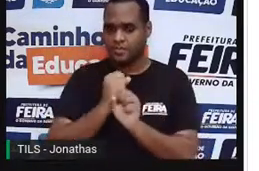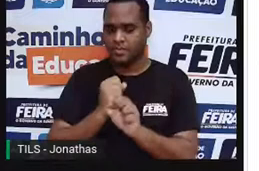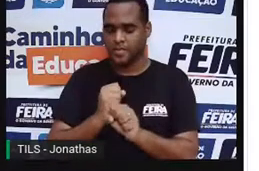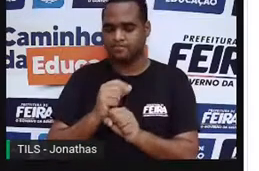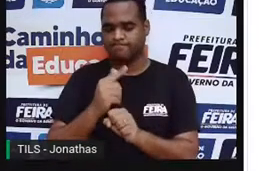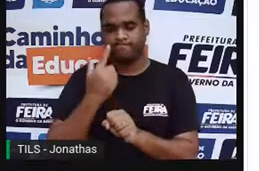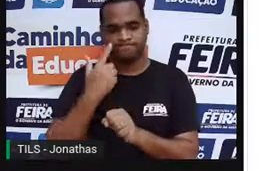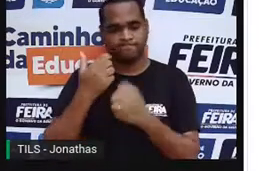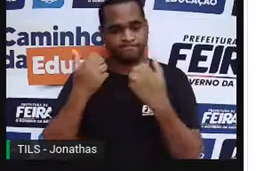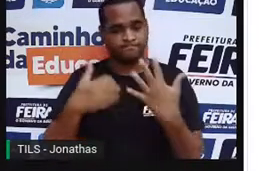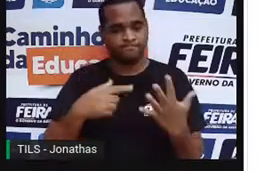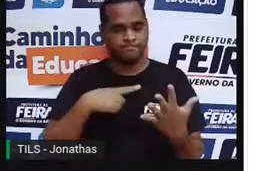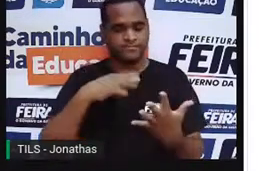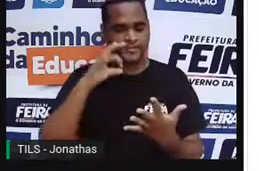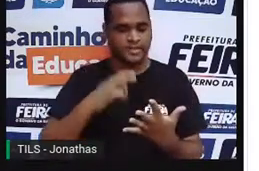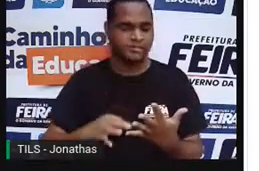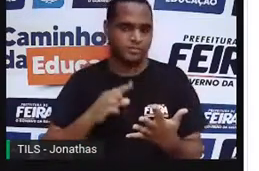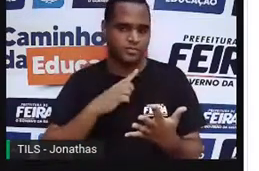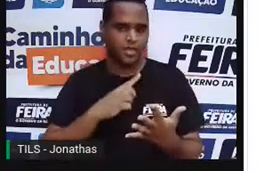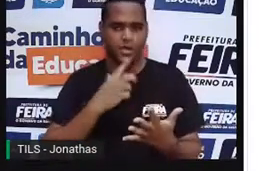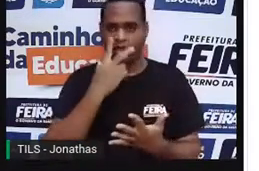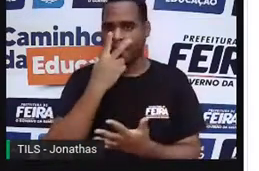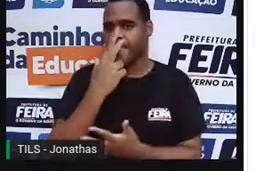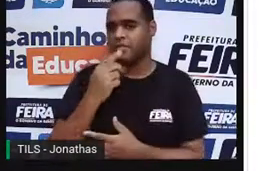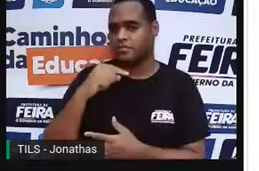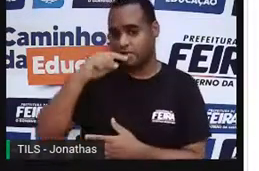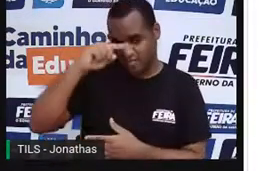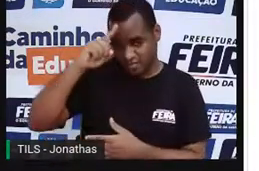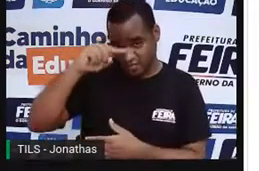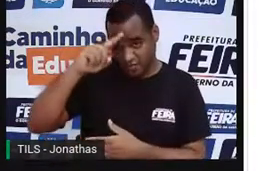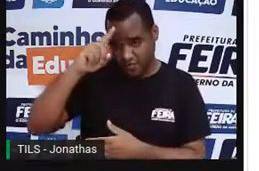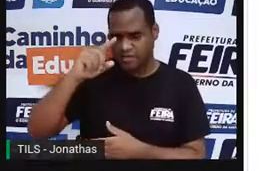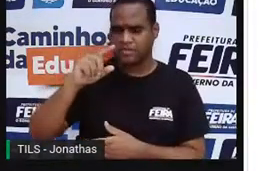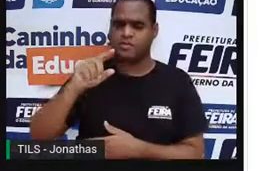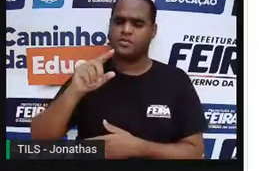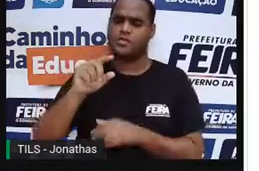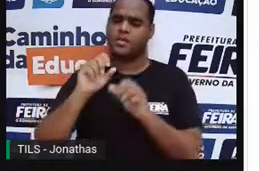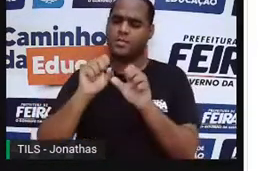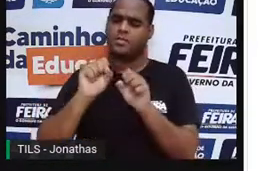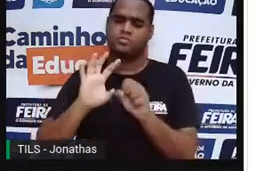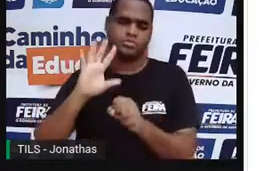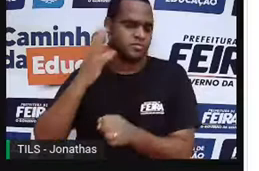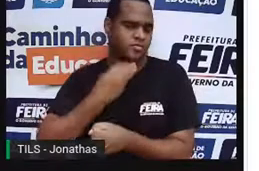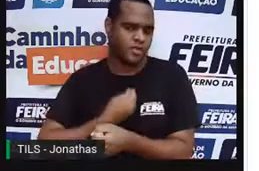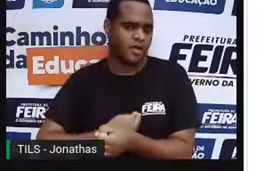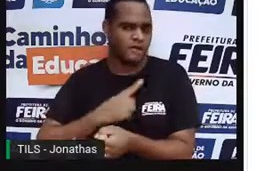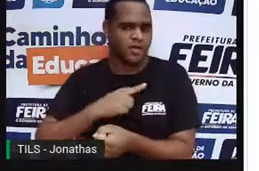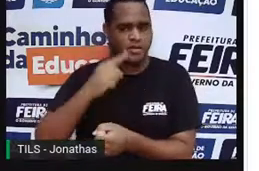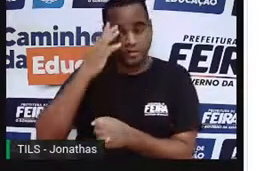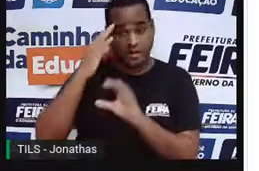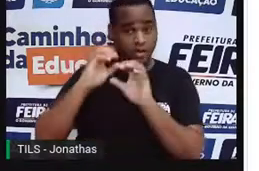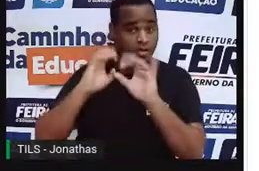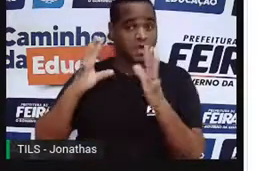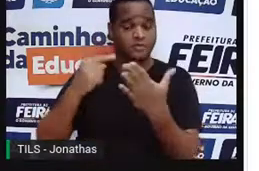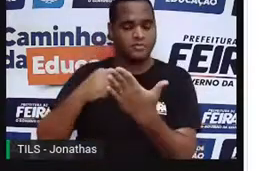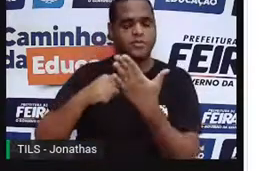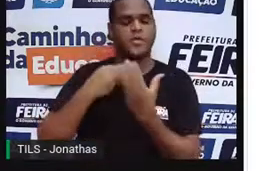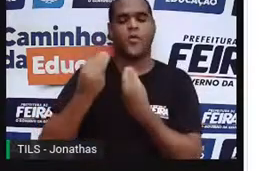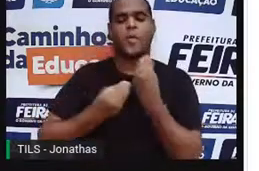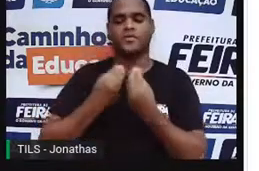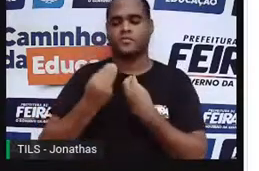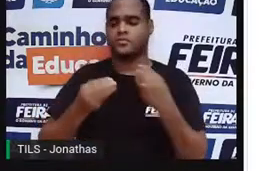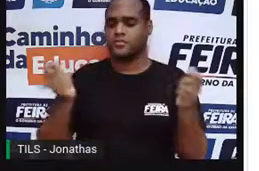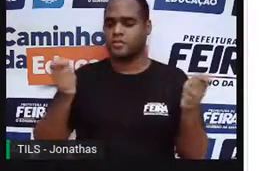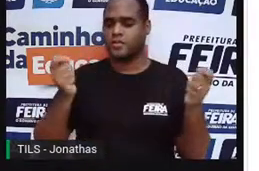uma situação Zinho aqui é hipotético é uma situação inventada mas que pode nos ajudar a entender como é que isso